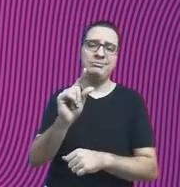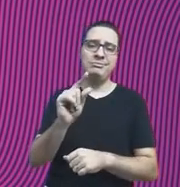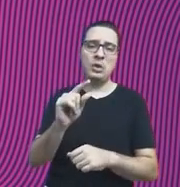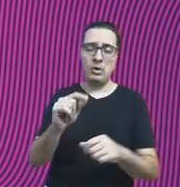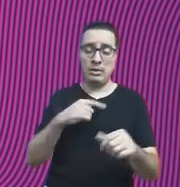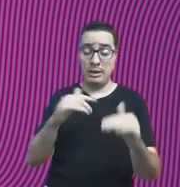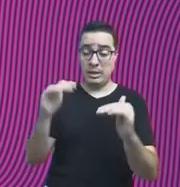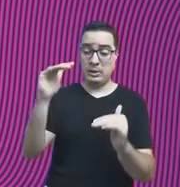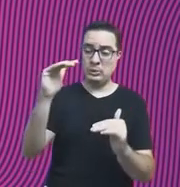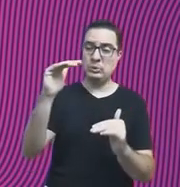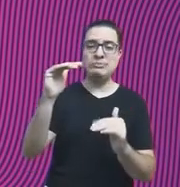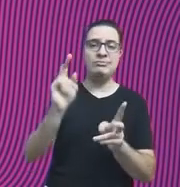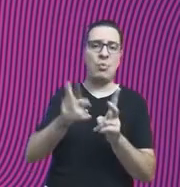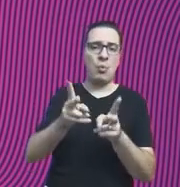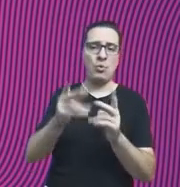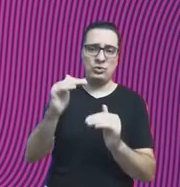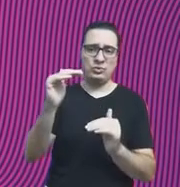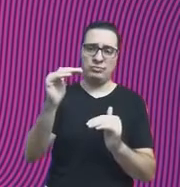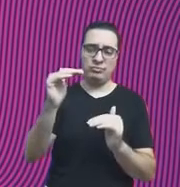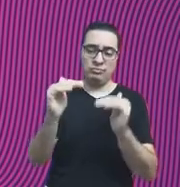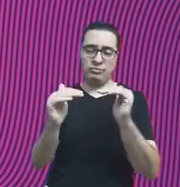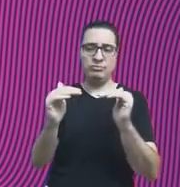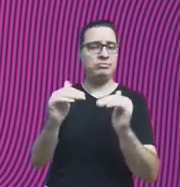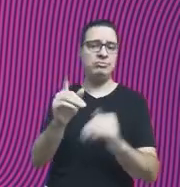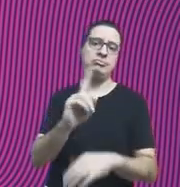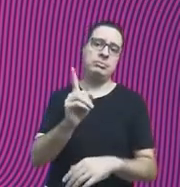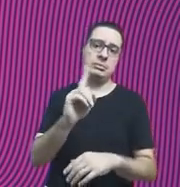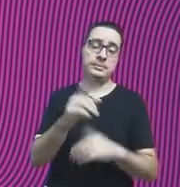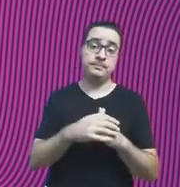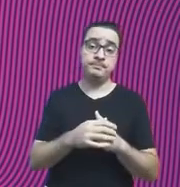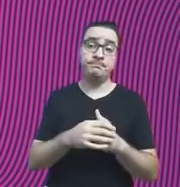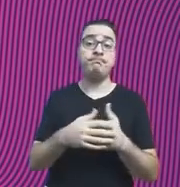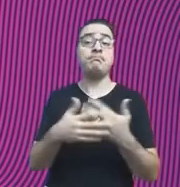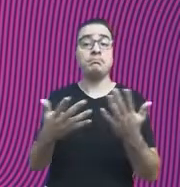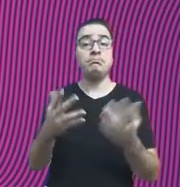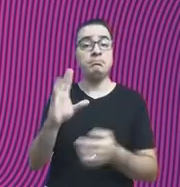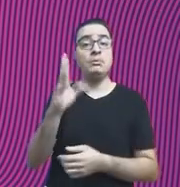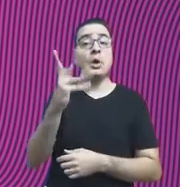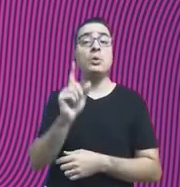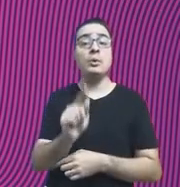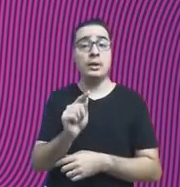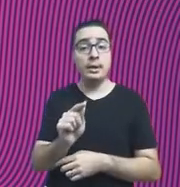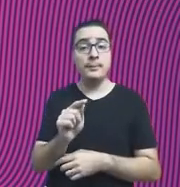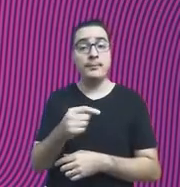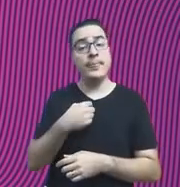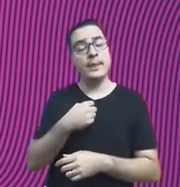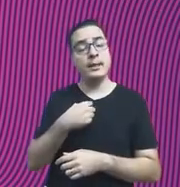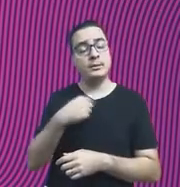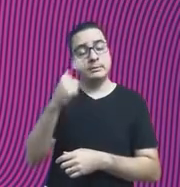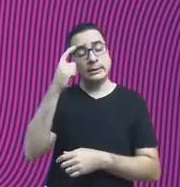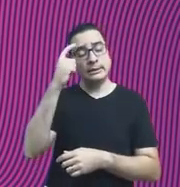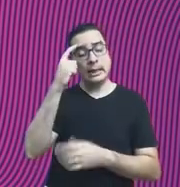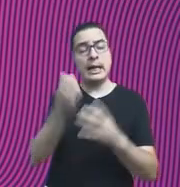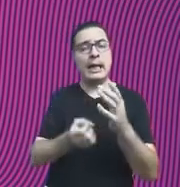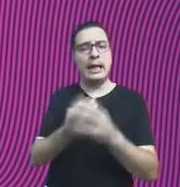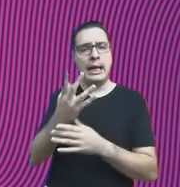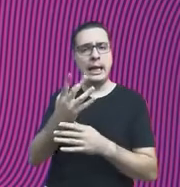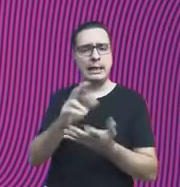desequilíbrio se reduzisse. Então, o que acontece? Eu tenho que, de alguma forma, criar mecanismos